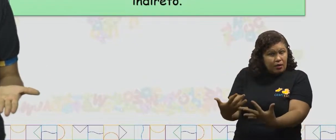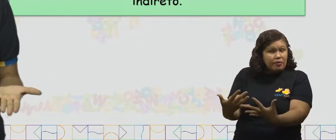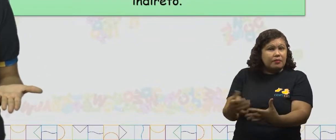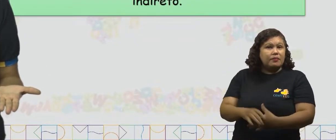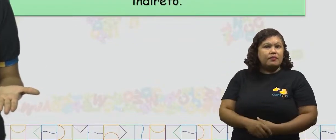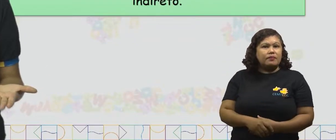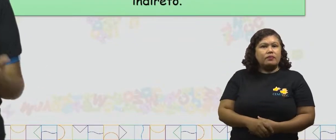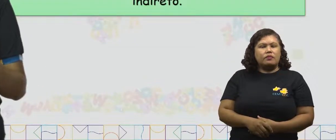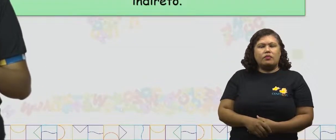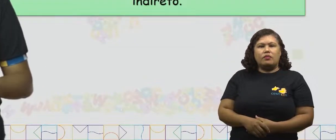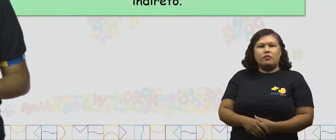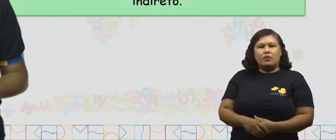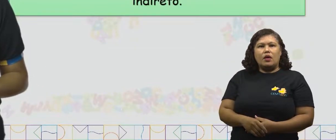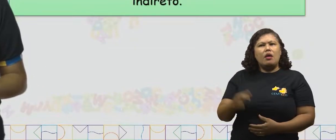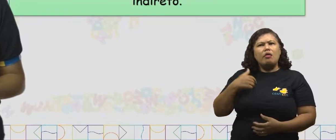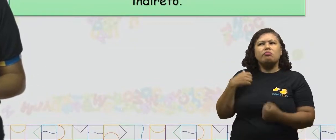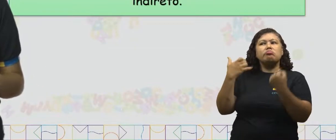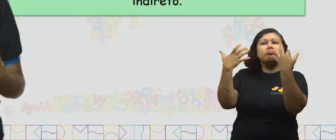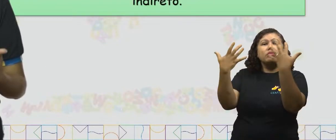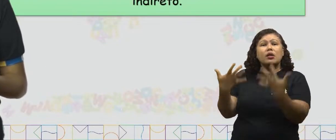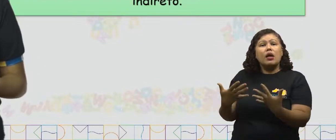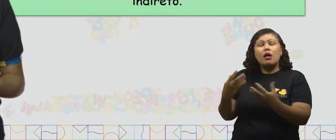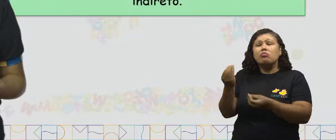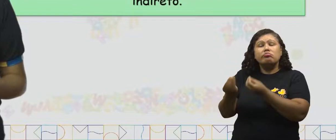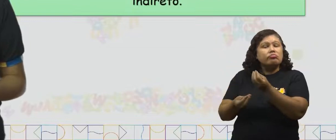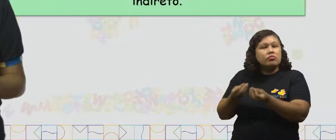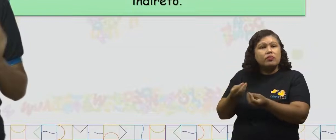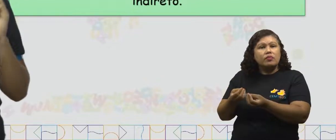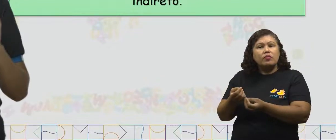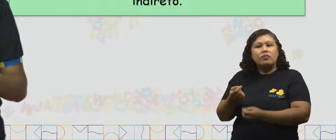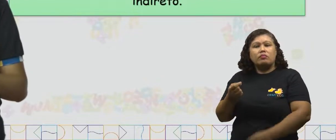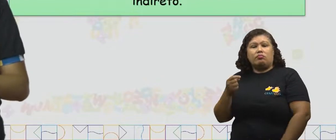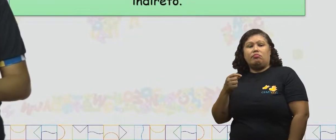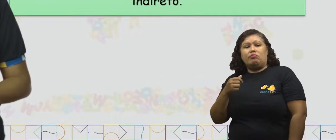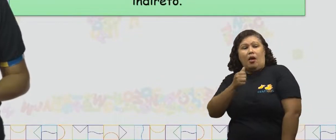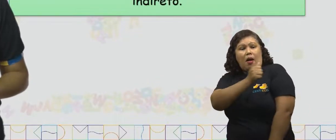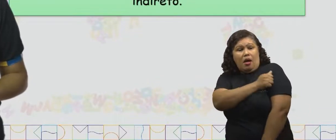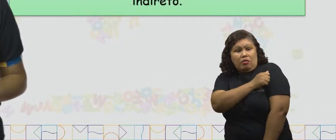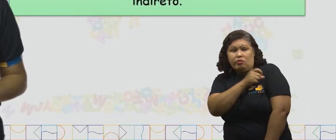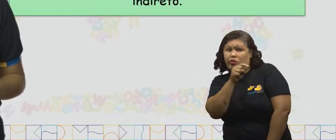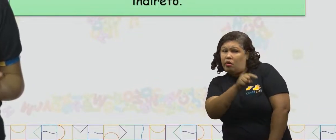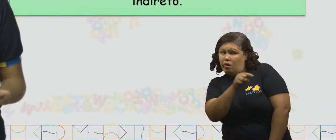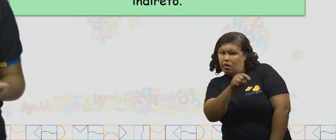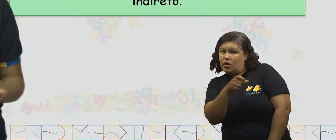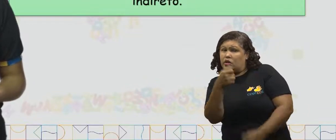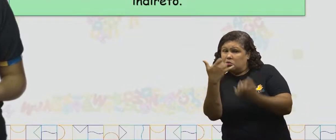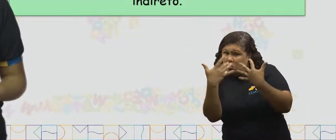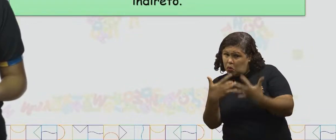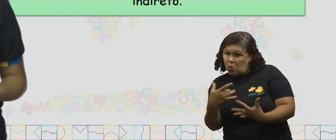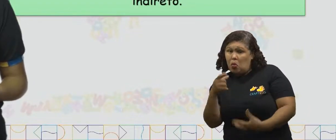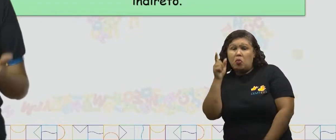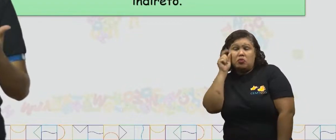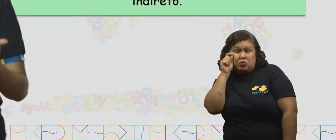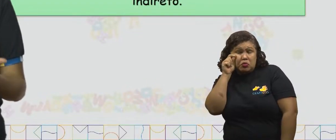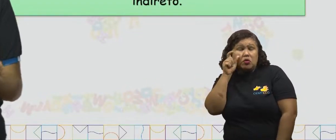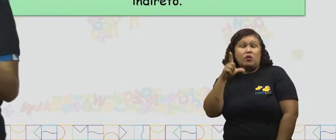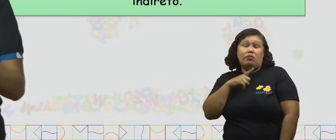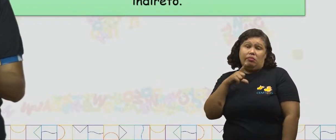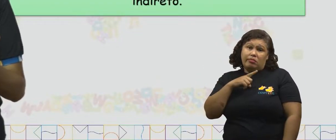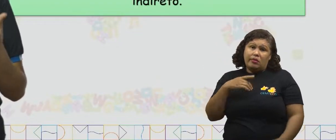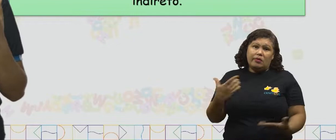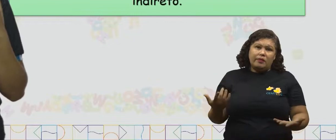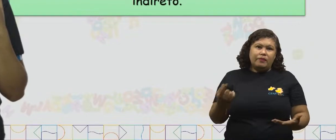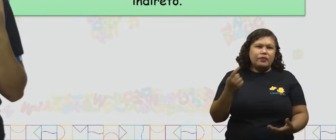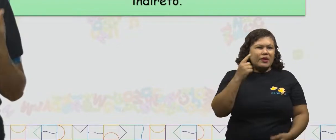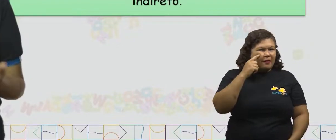para outra pessoa. E quando eu fizer, eu direi assim: meu estudante disse que está com sono. Observe